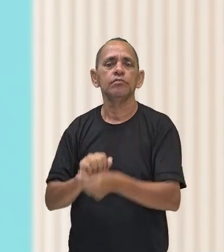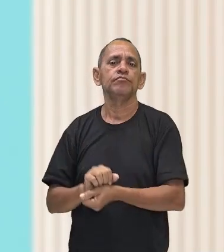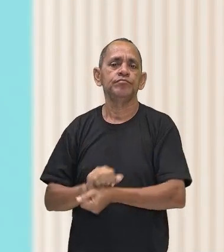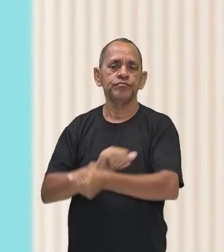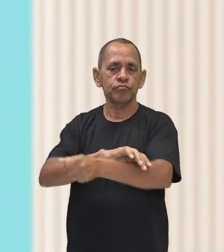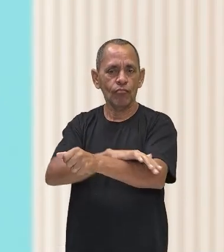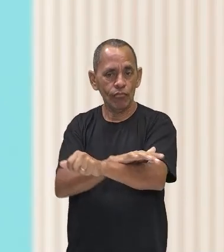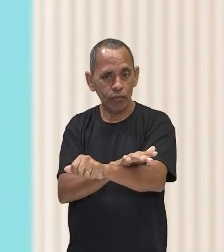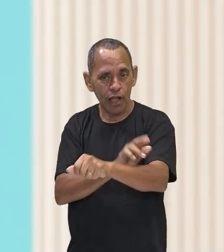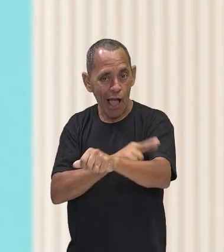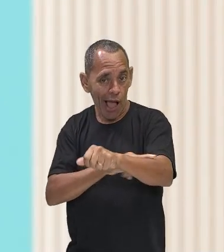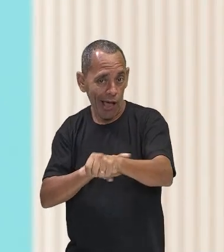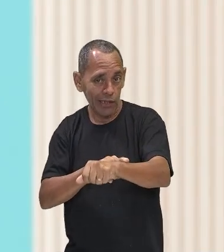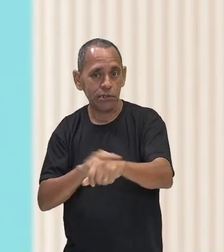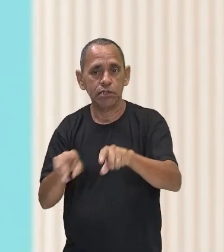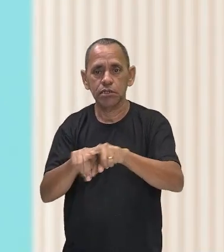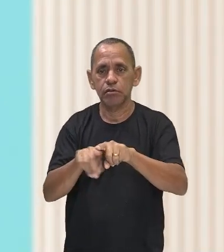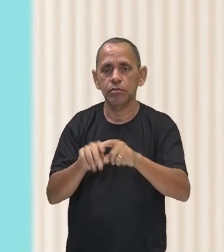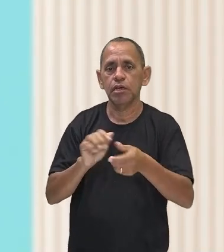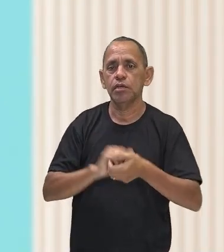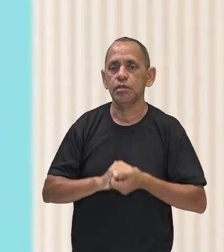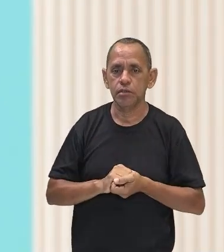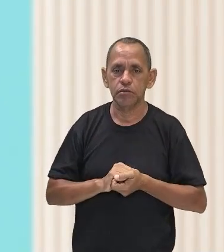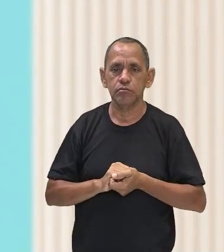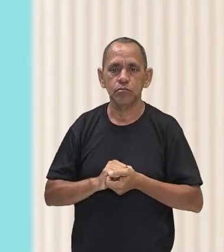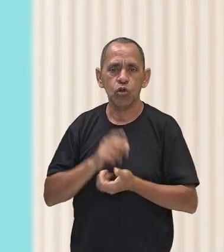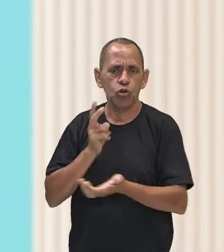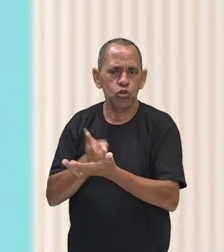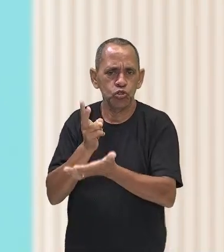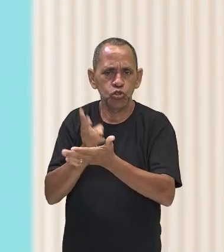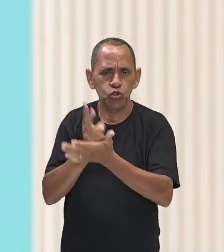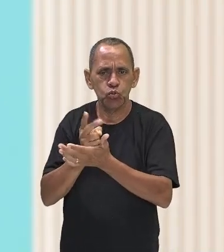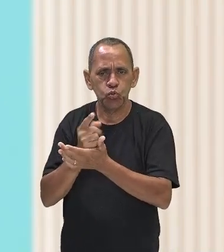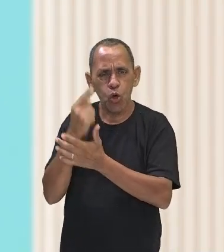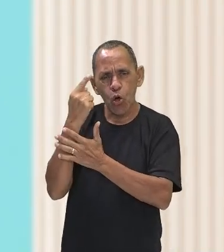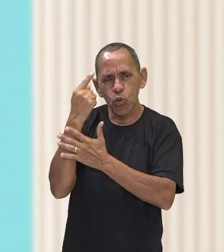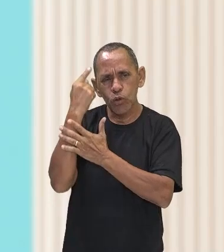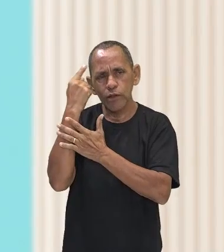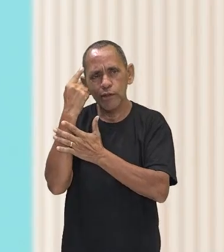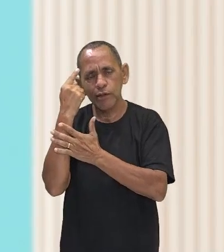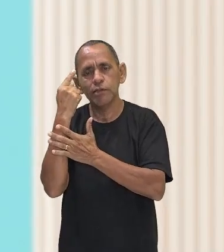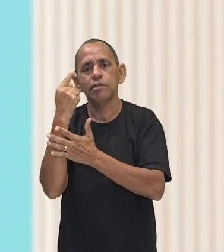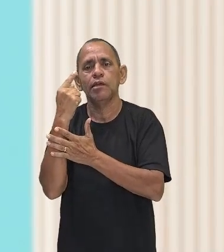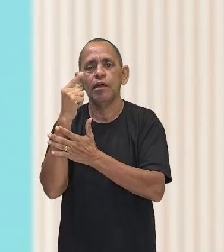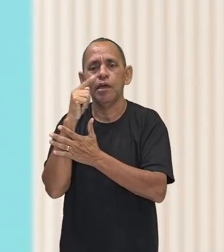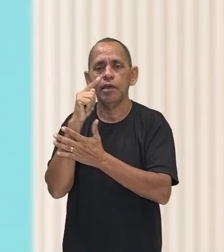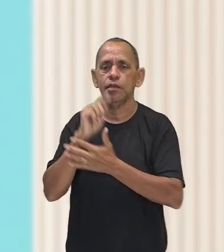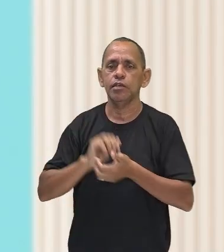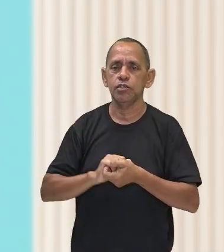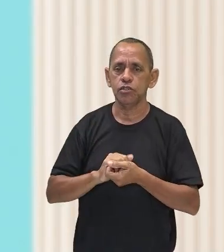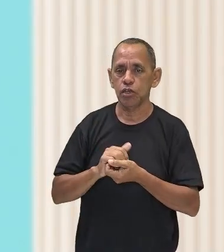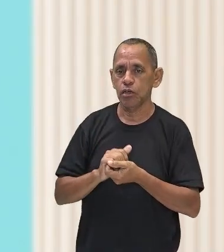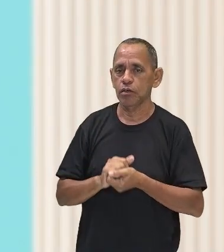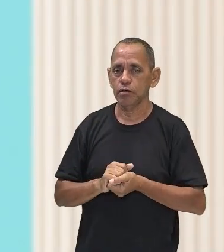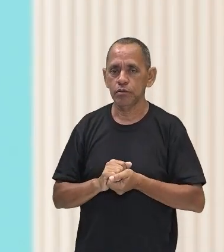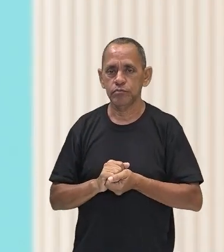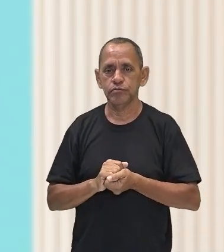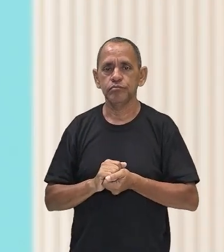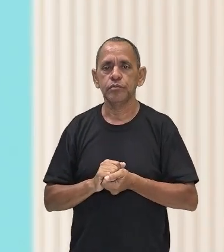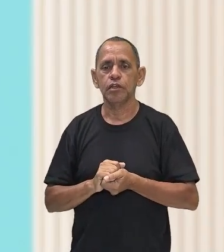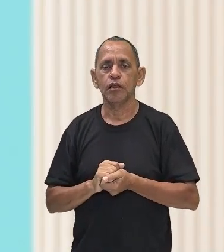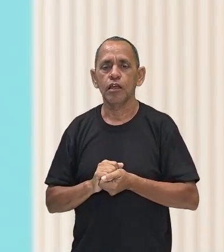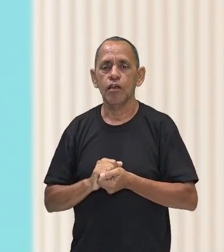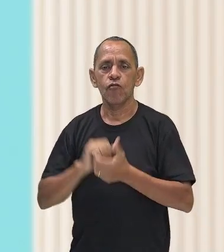normatização e regulação perpetuando ideais inatingíveis e reforçando desigualdades